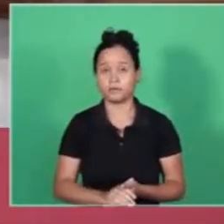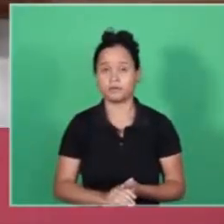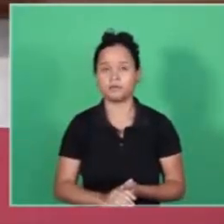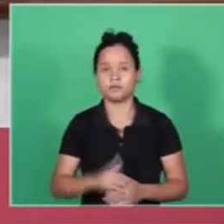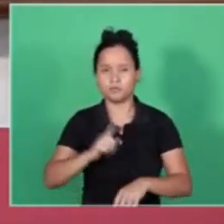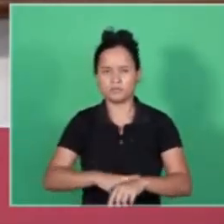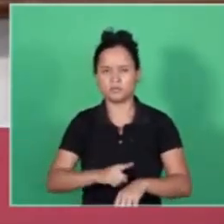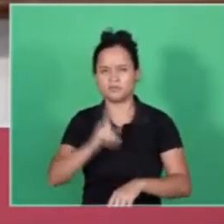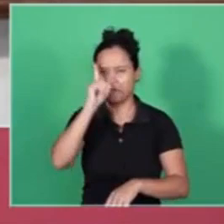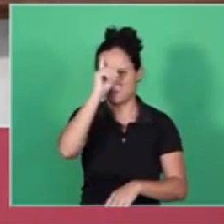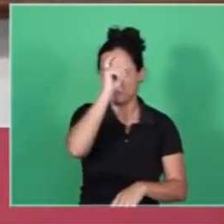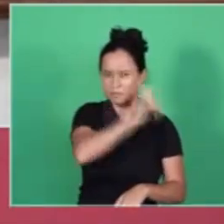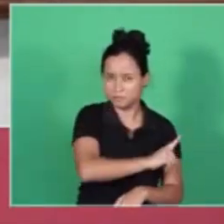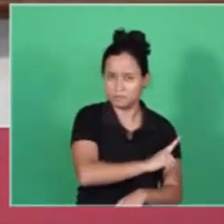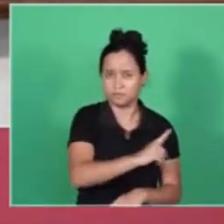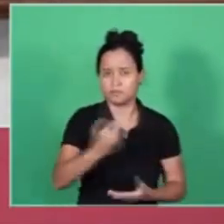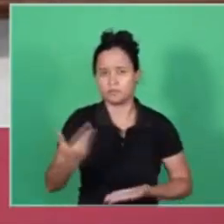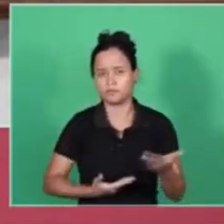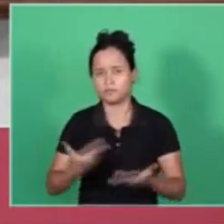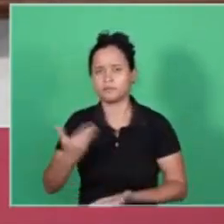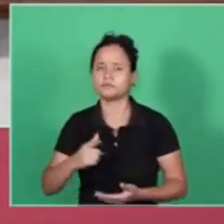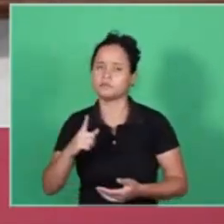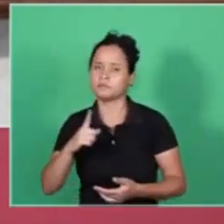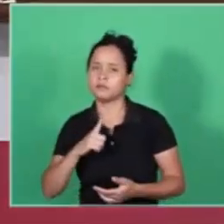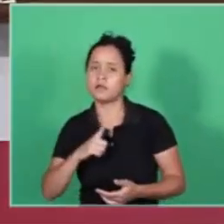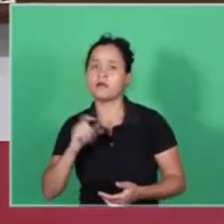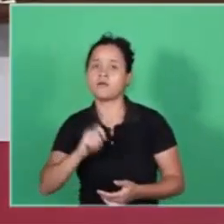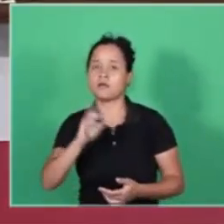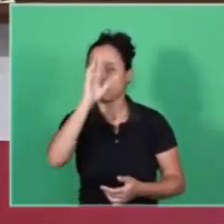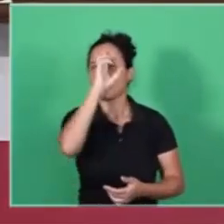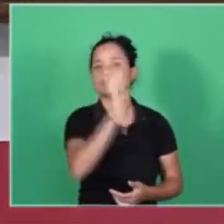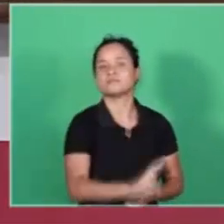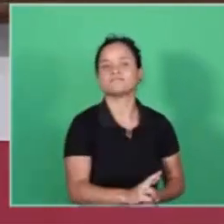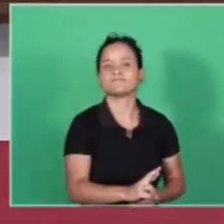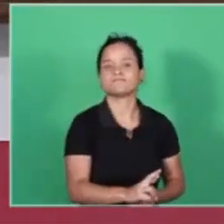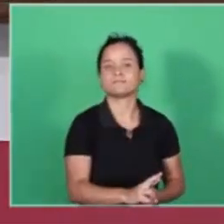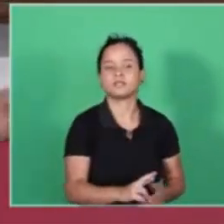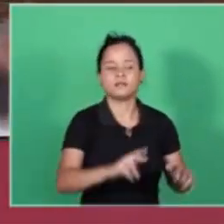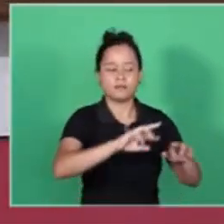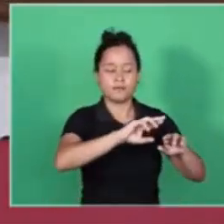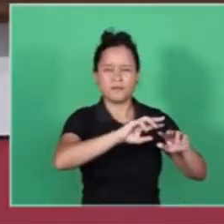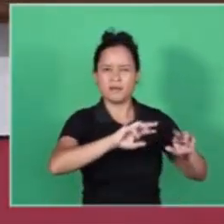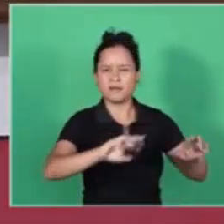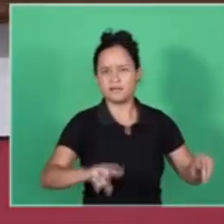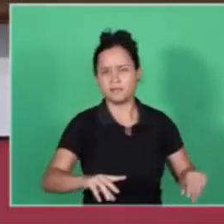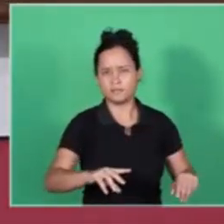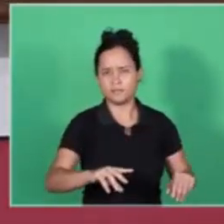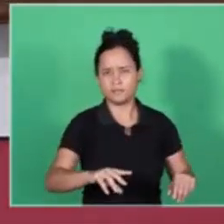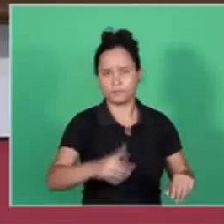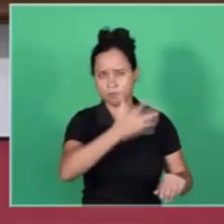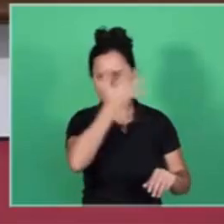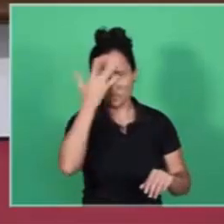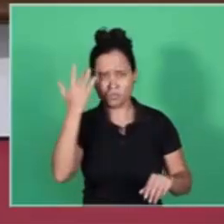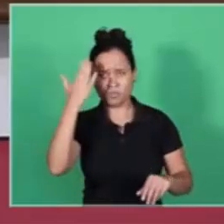razão. Entrou Agostinho, depois entrou Tomás de Aquino. Quando veio